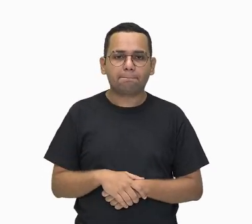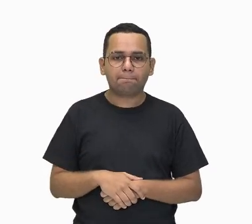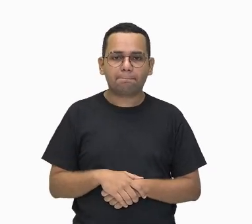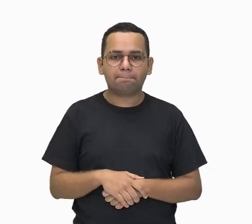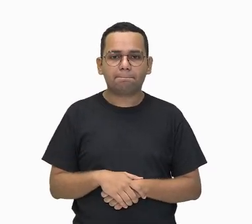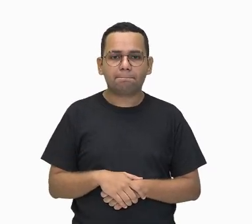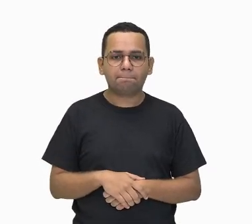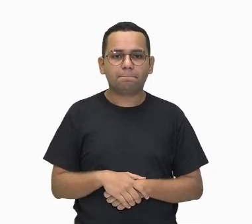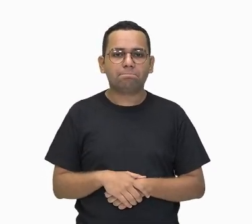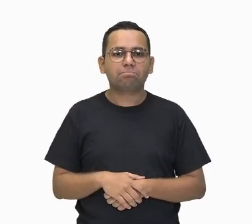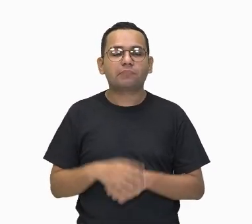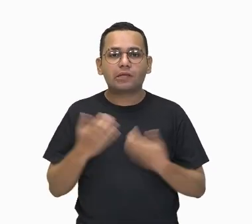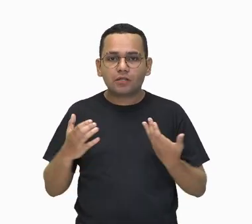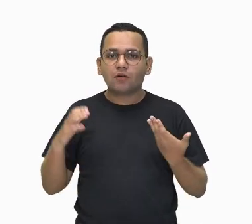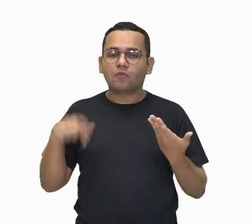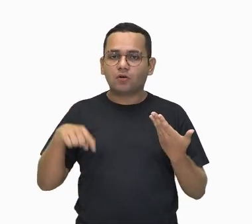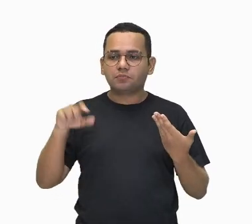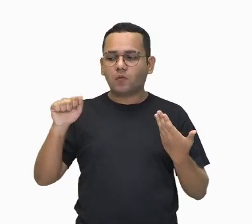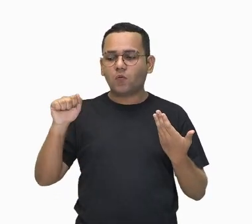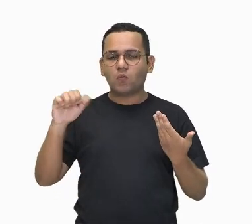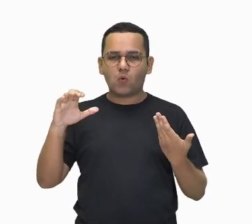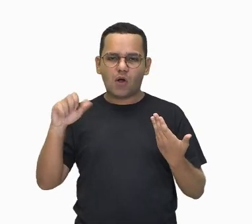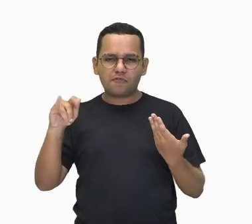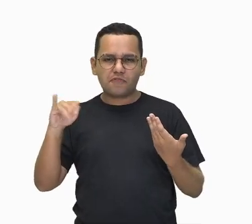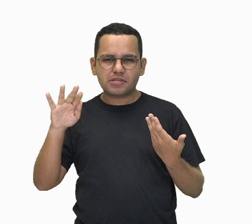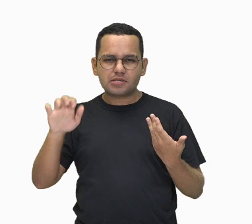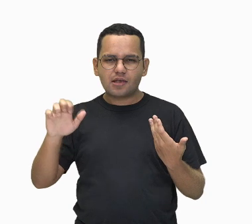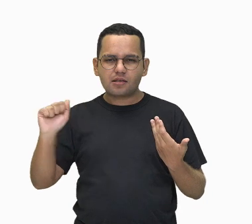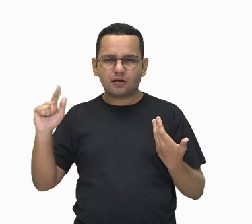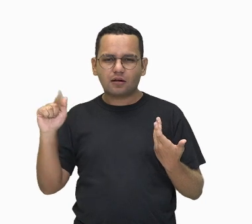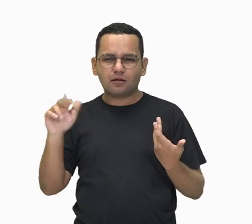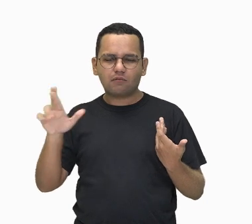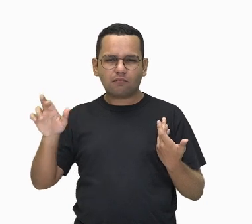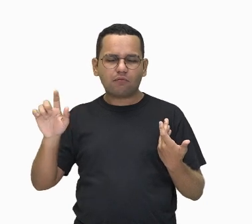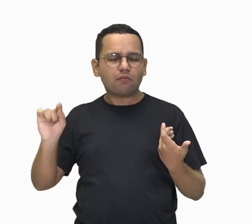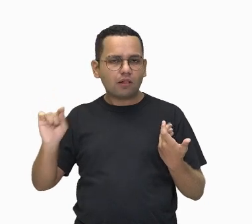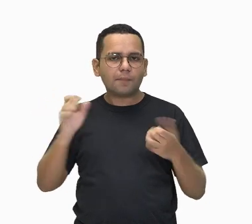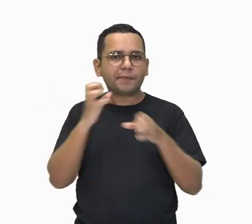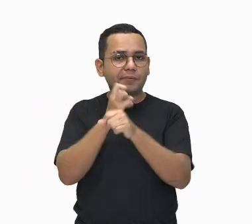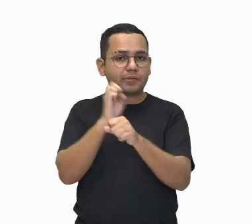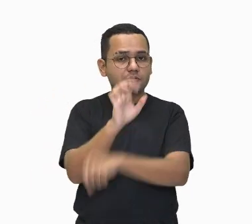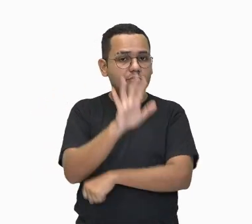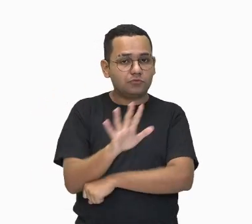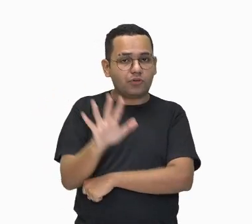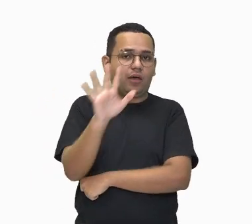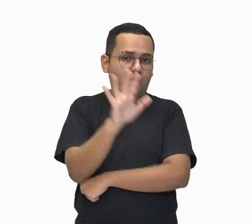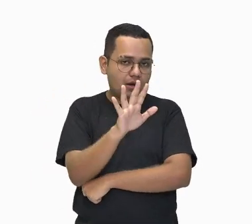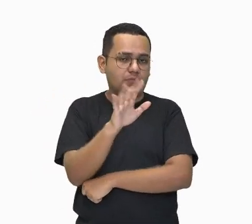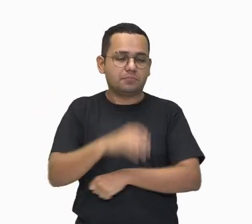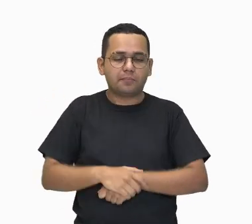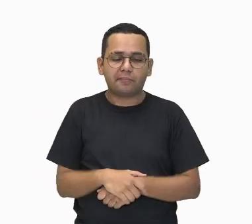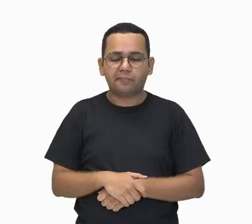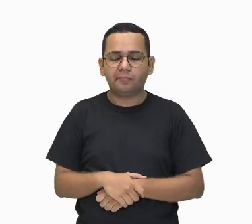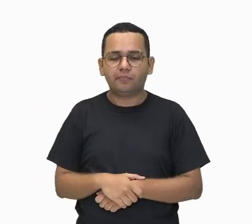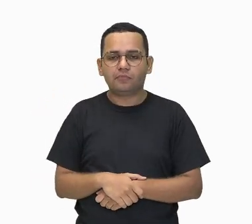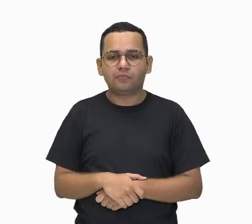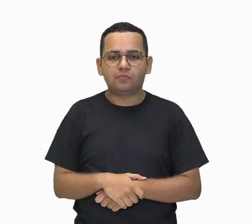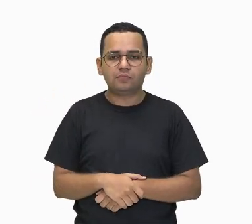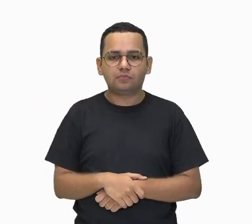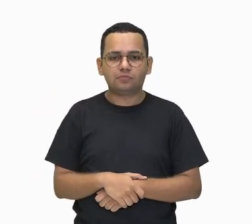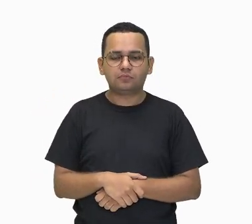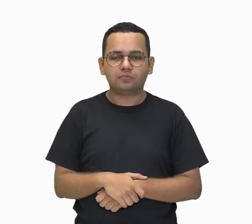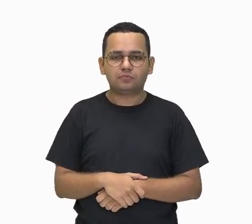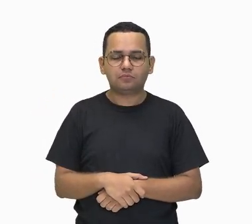o coeficiente angular a partir de uma equação geral da reta, tá? Então, nesse caso aí, a